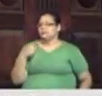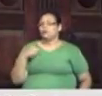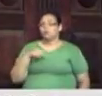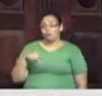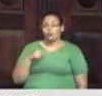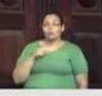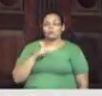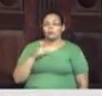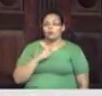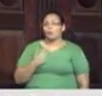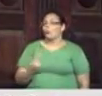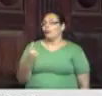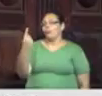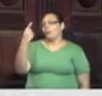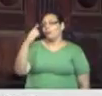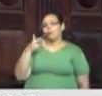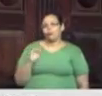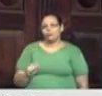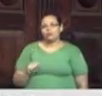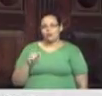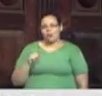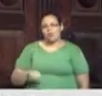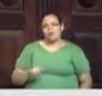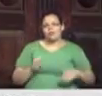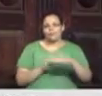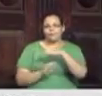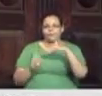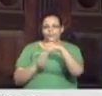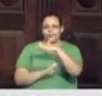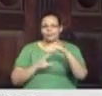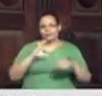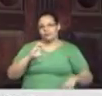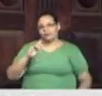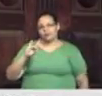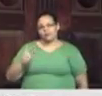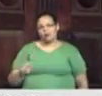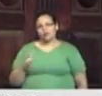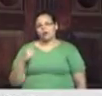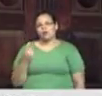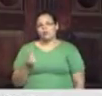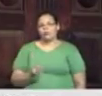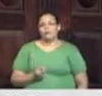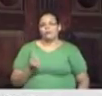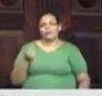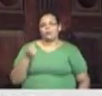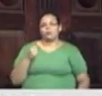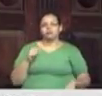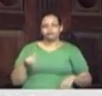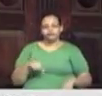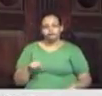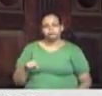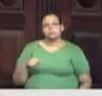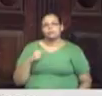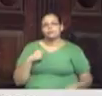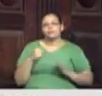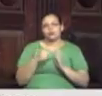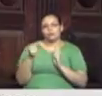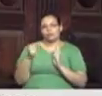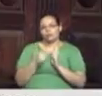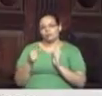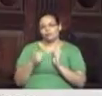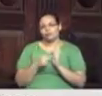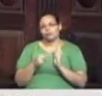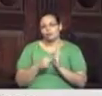uma única bala de prata, que é a SEDAI, o único ativo de valor do Estado. Estamos colocando esse ativo num